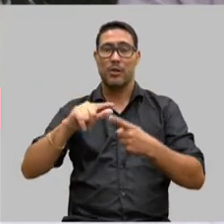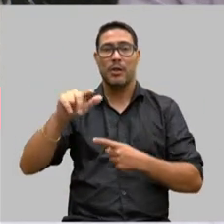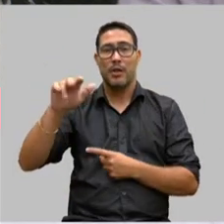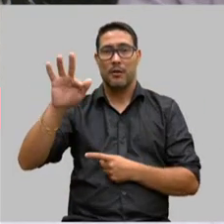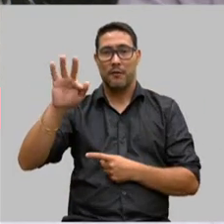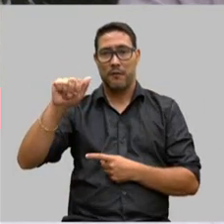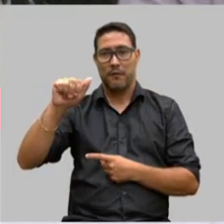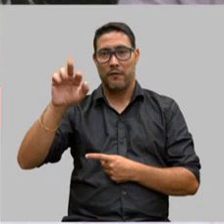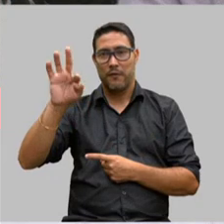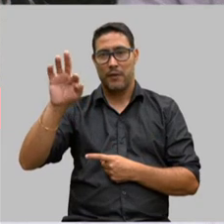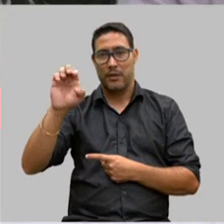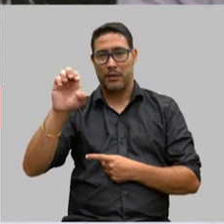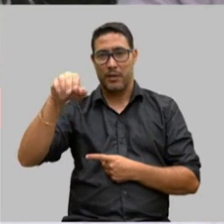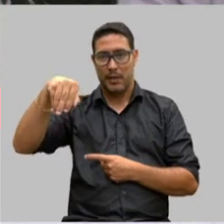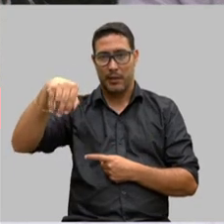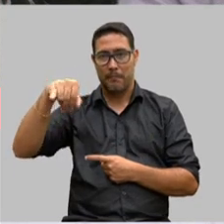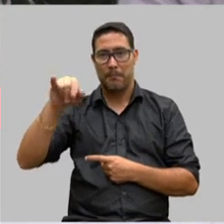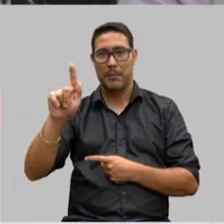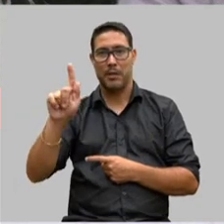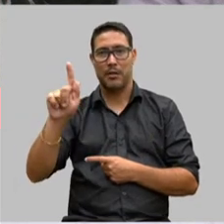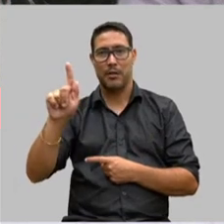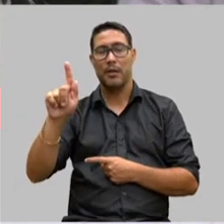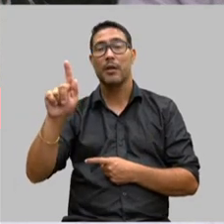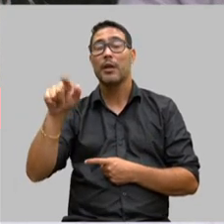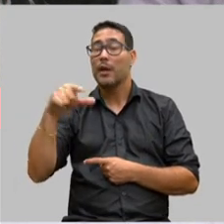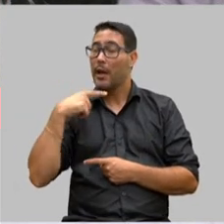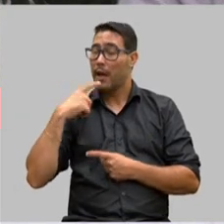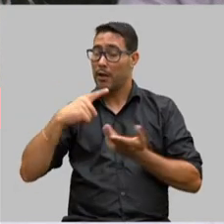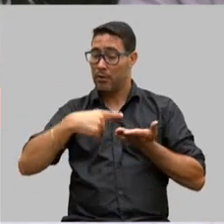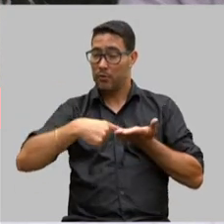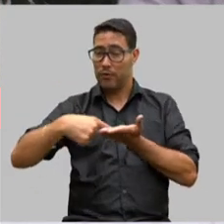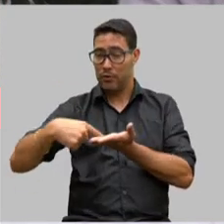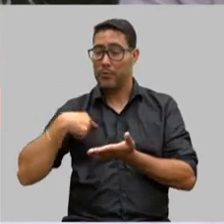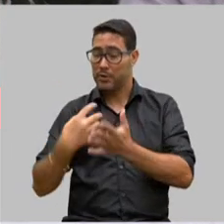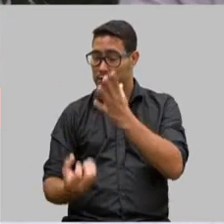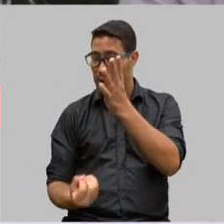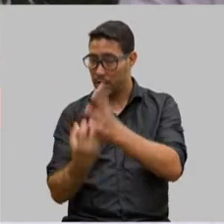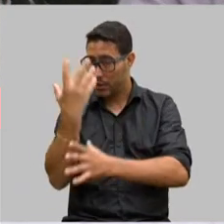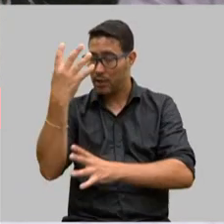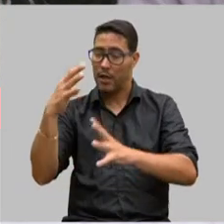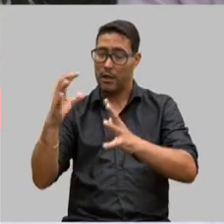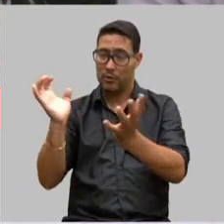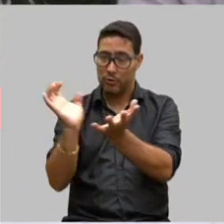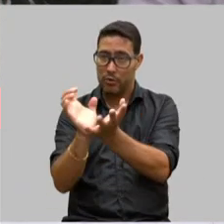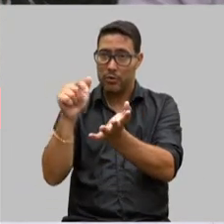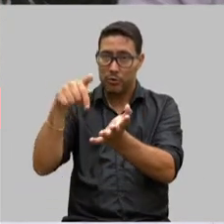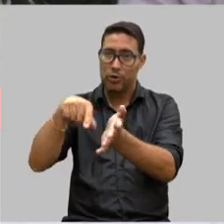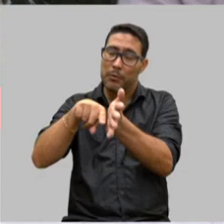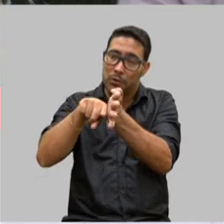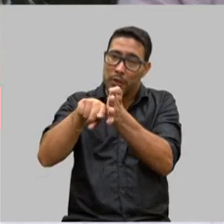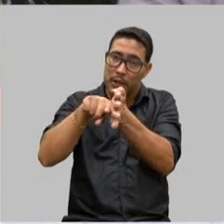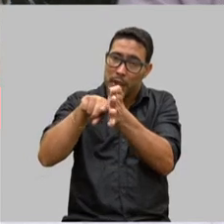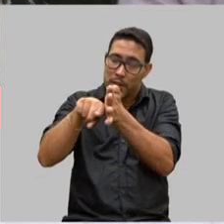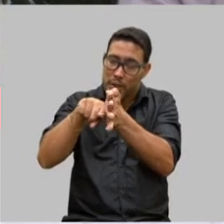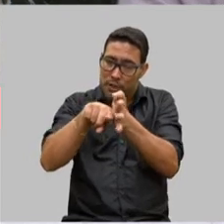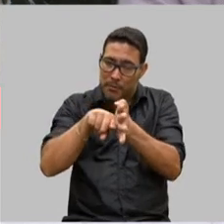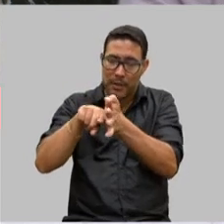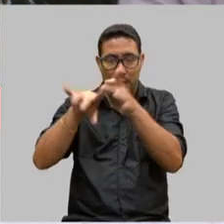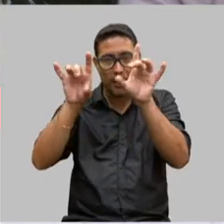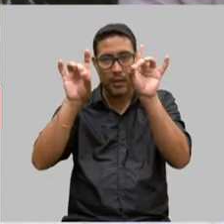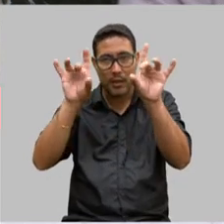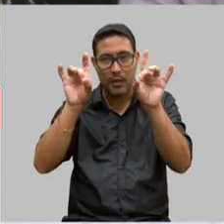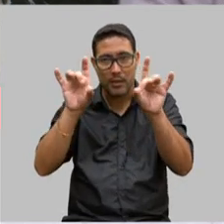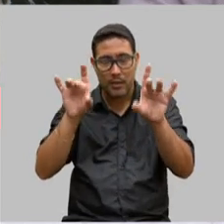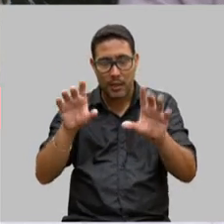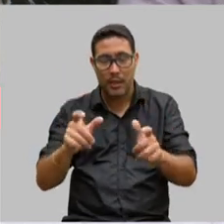convidou que criássemos um centro de excelência em pesquisa em determinada área que a Unimontes